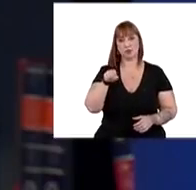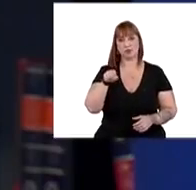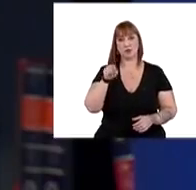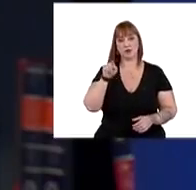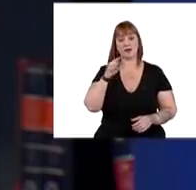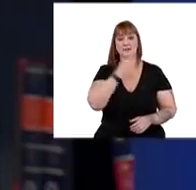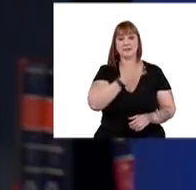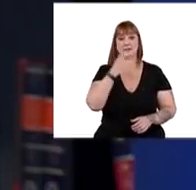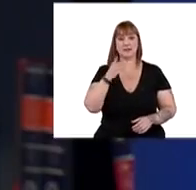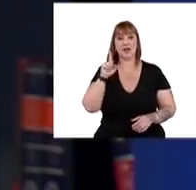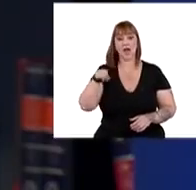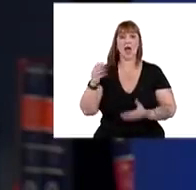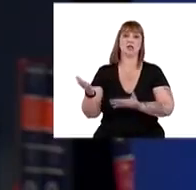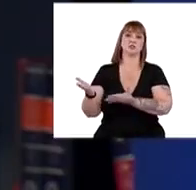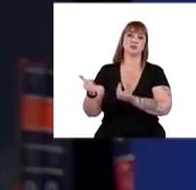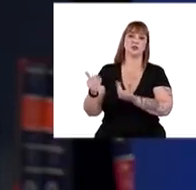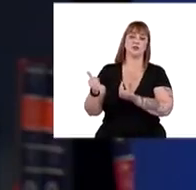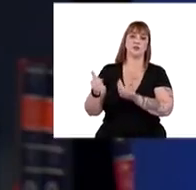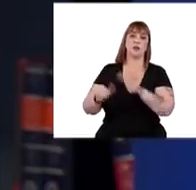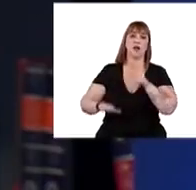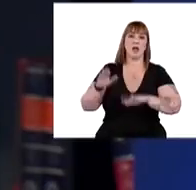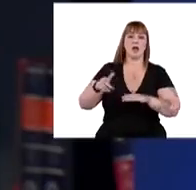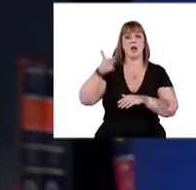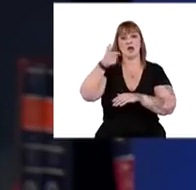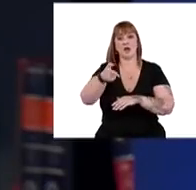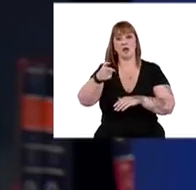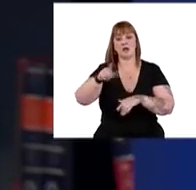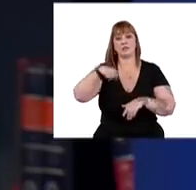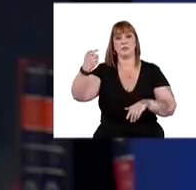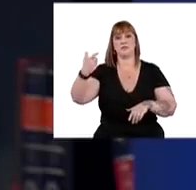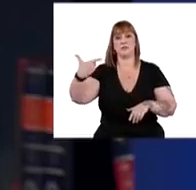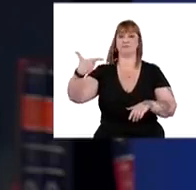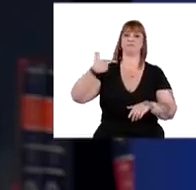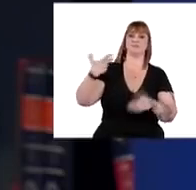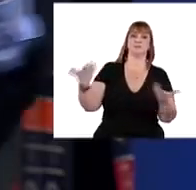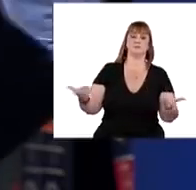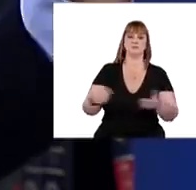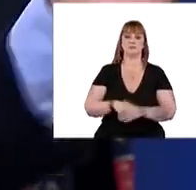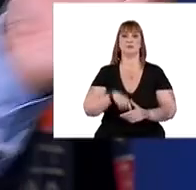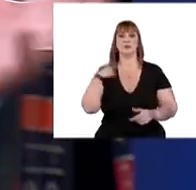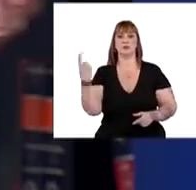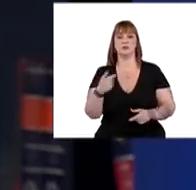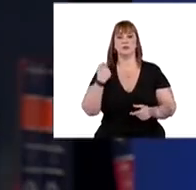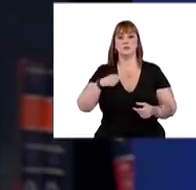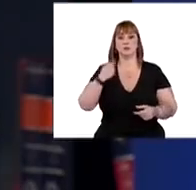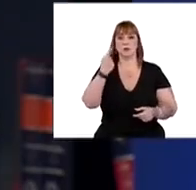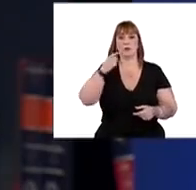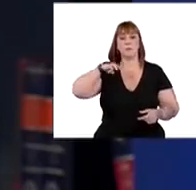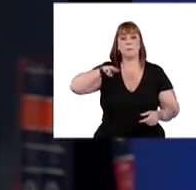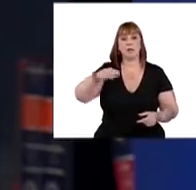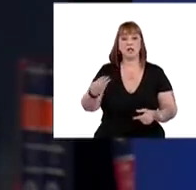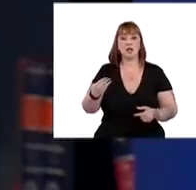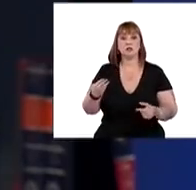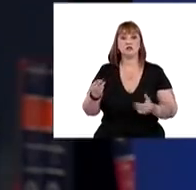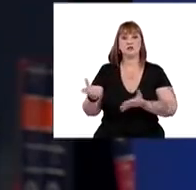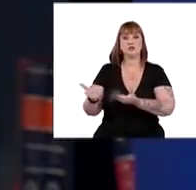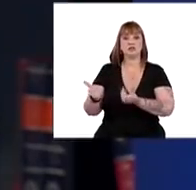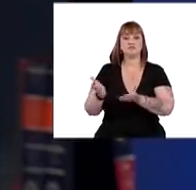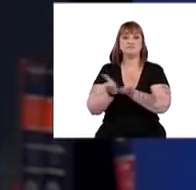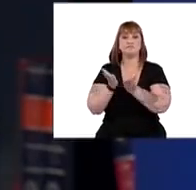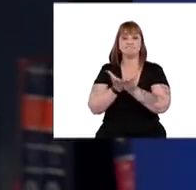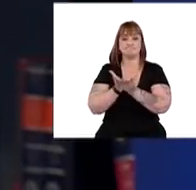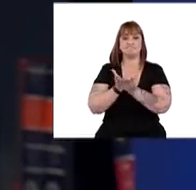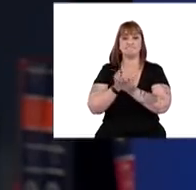são jovens que primeiro, às vezes, assassinam e depois são assassinados. Nós temos que ter 1 milhão de jovens carentes